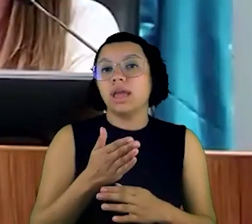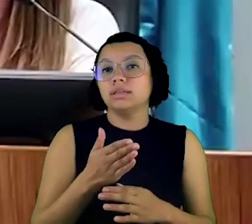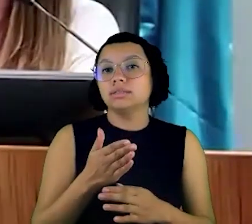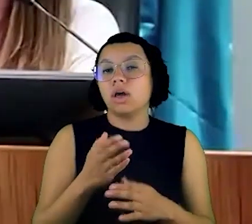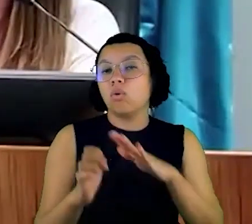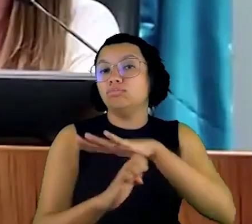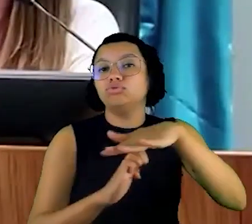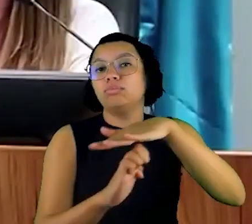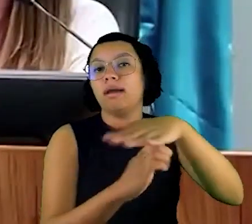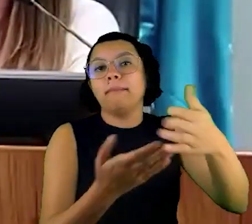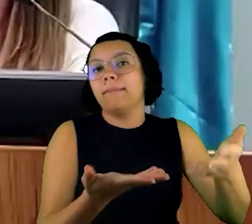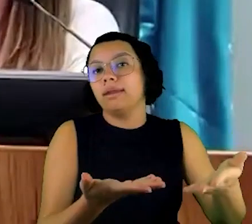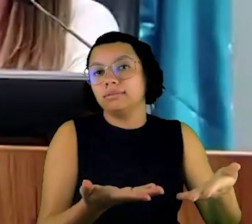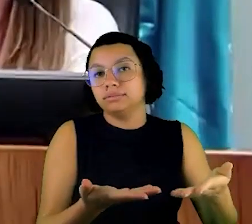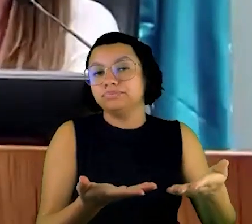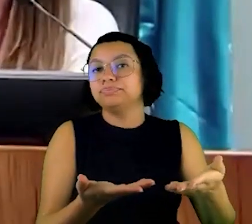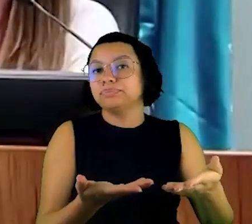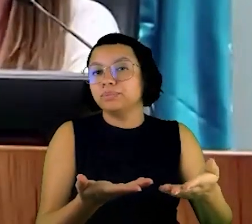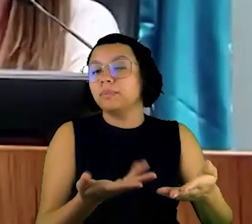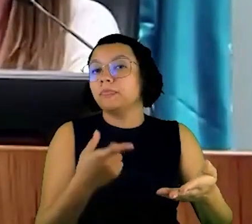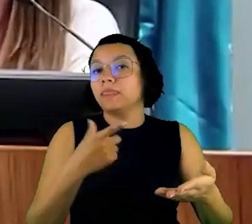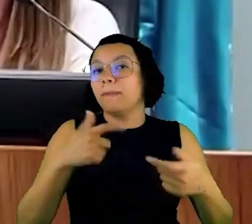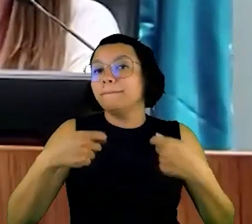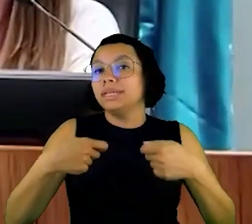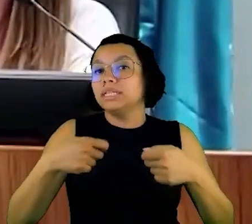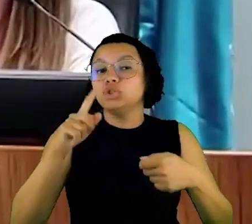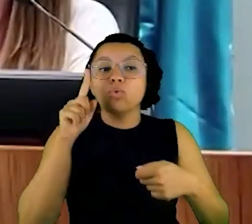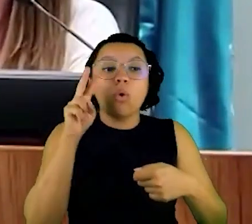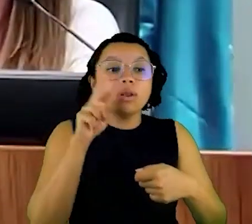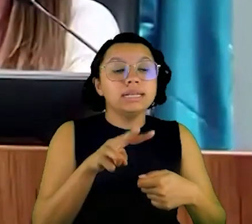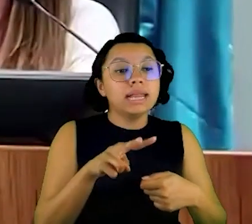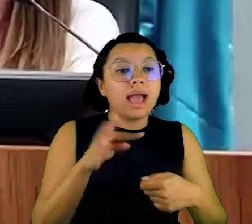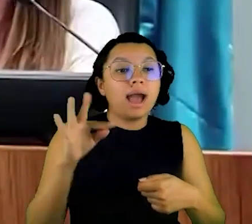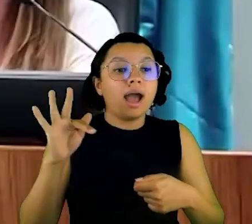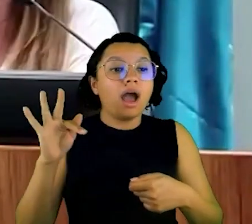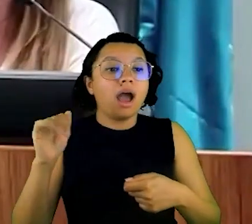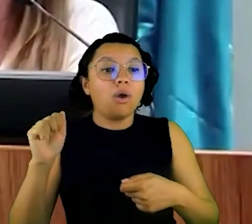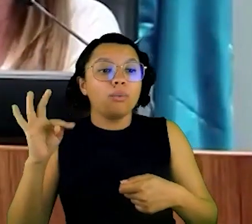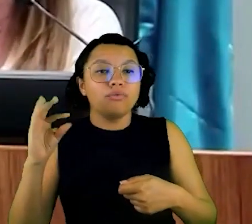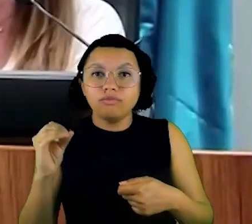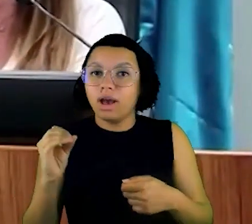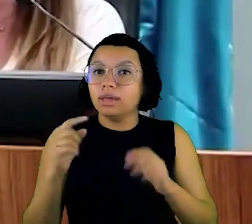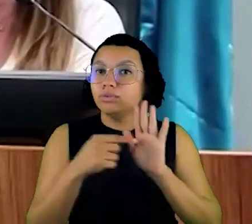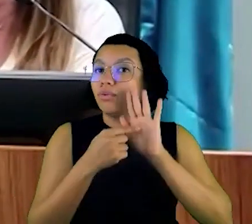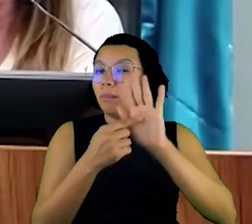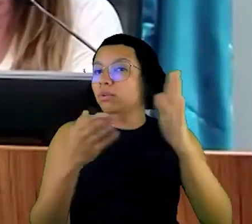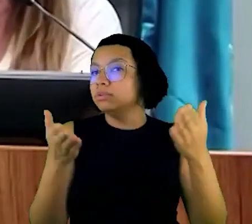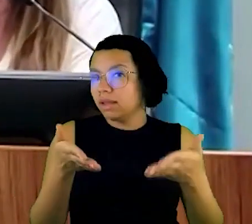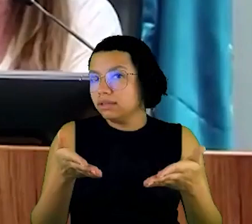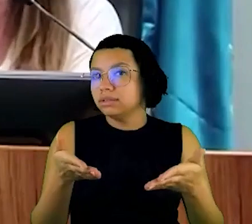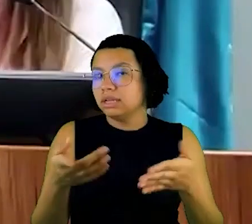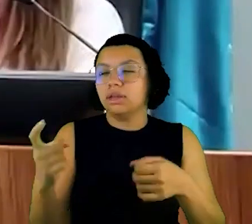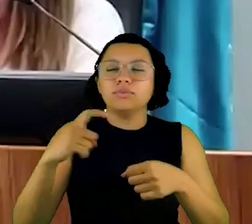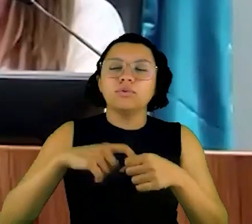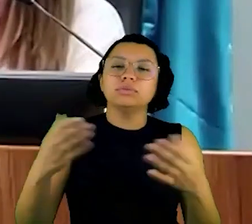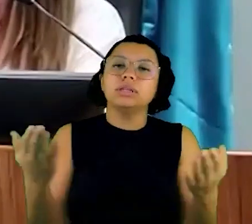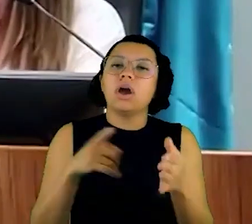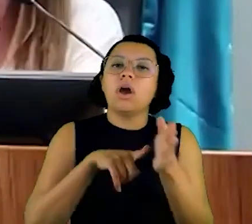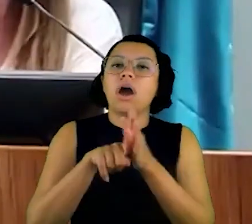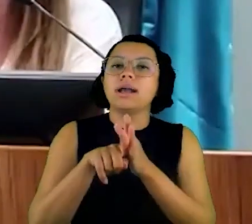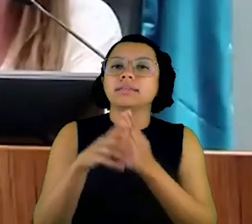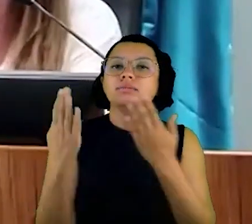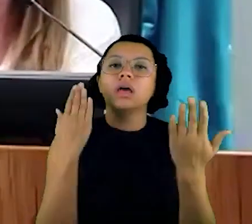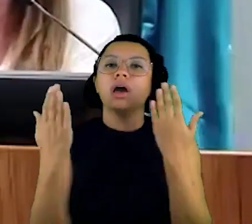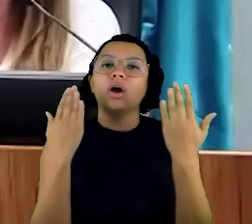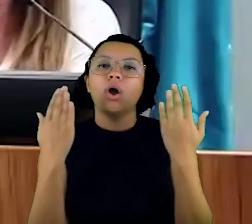de determinada empresa? Eu tenho que olhar os fatos que foram expostos ali. E vejam, voltando à questão